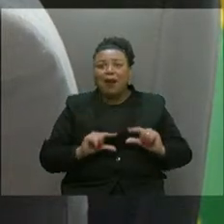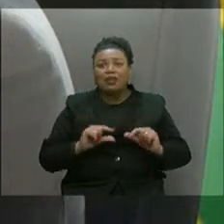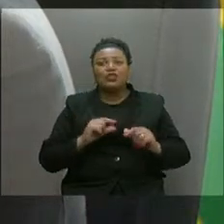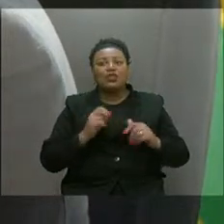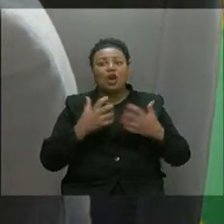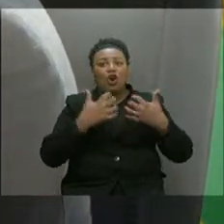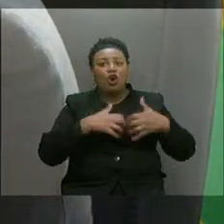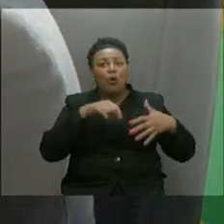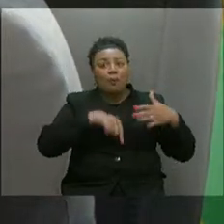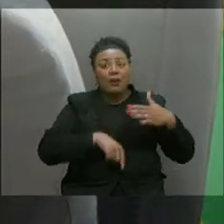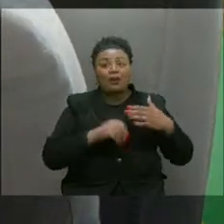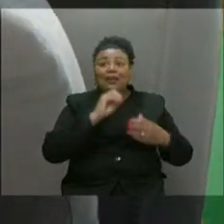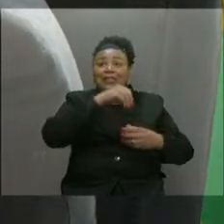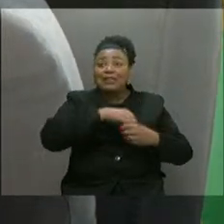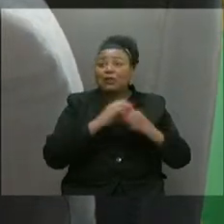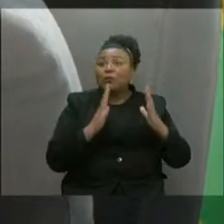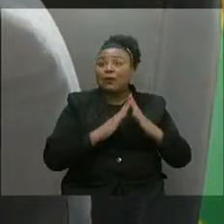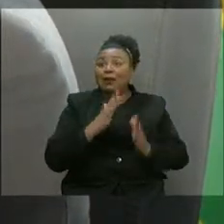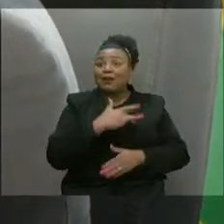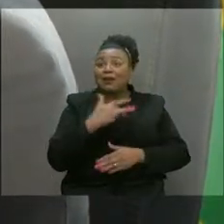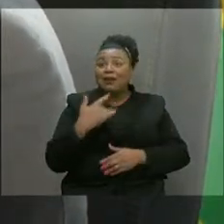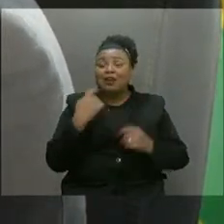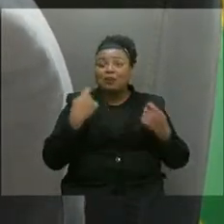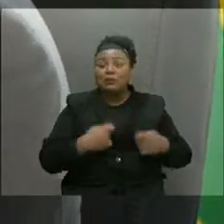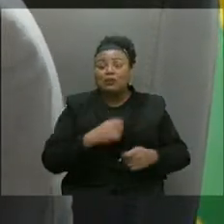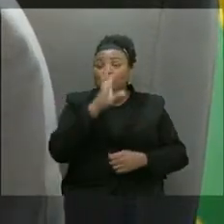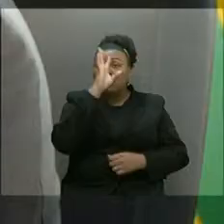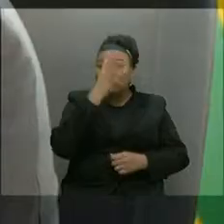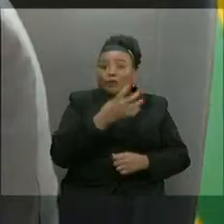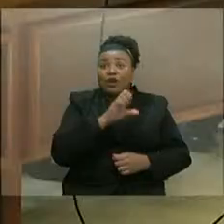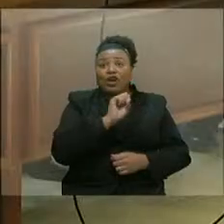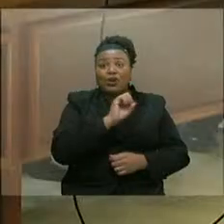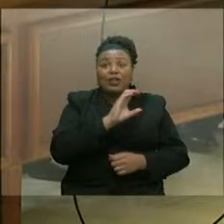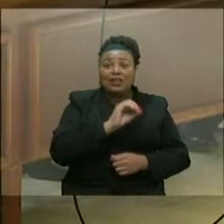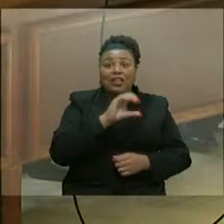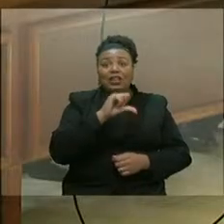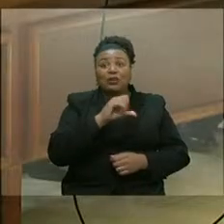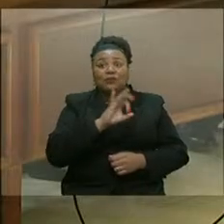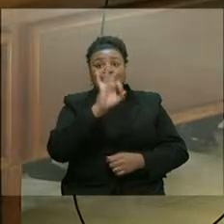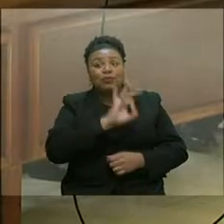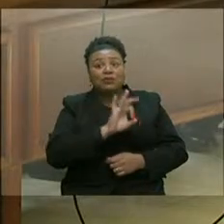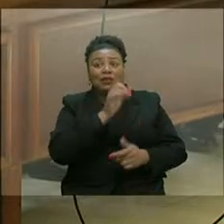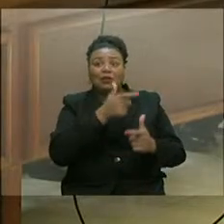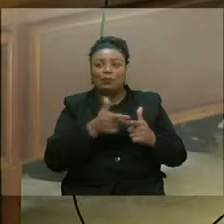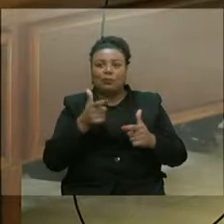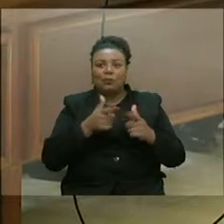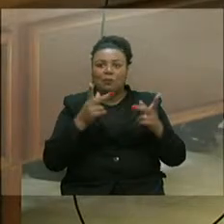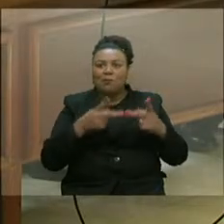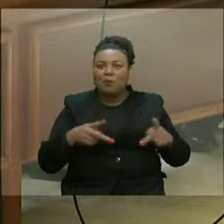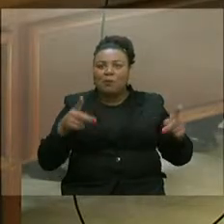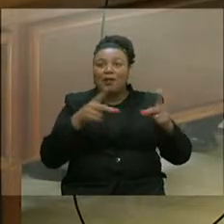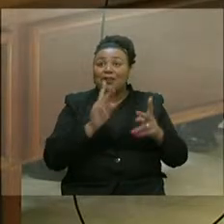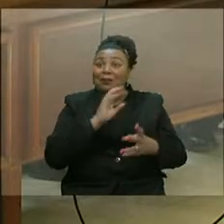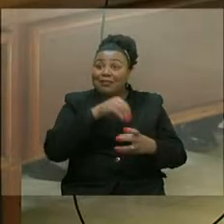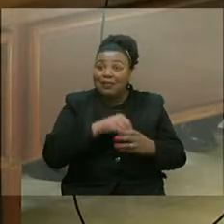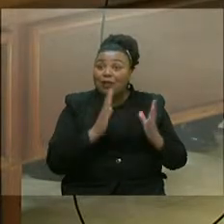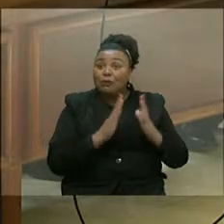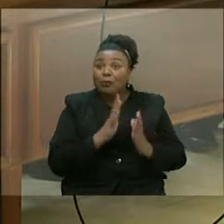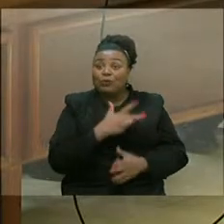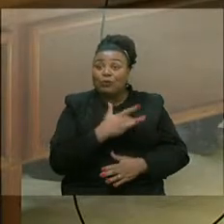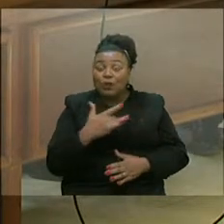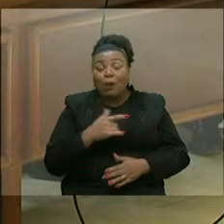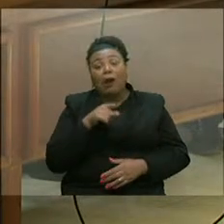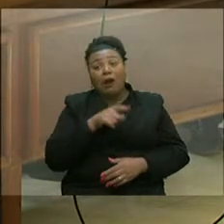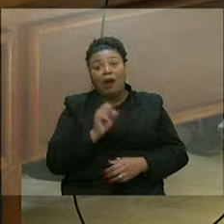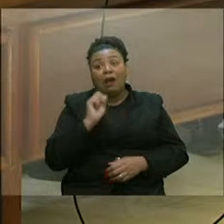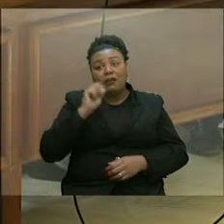no posto de saúde, nós temos que resolver 80%, 90% dos problemas da população. Aí sim, e